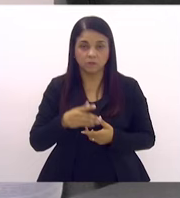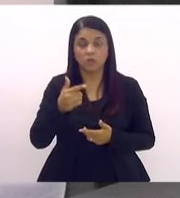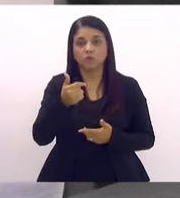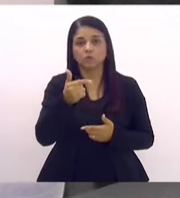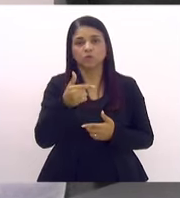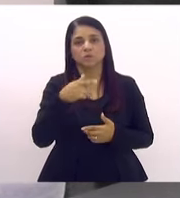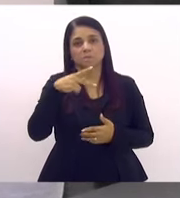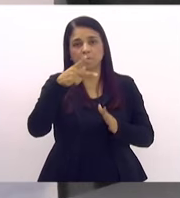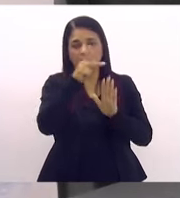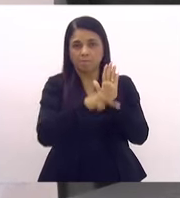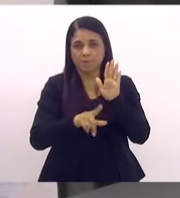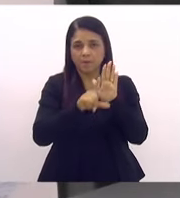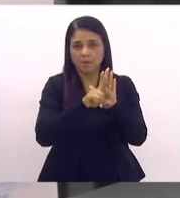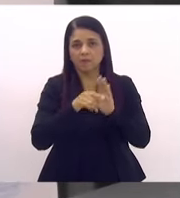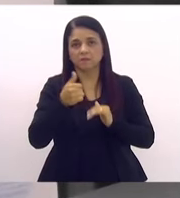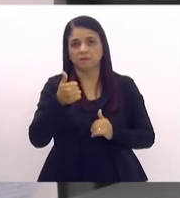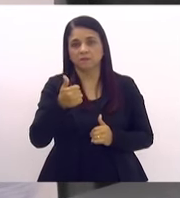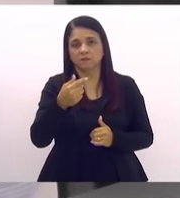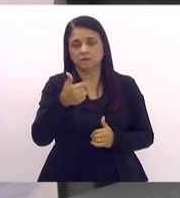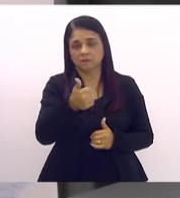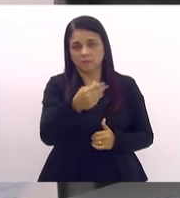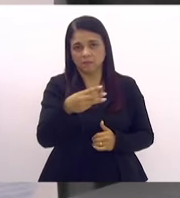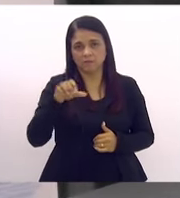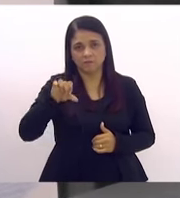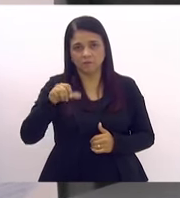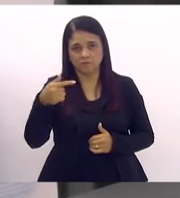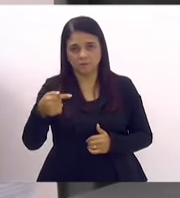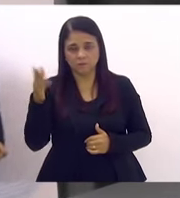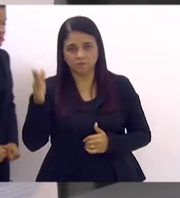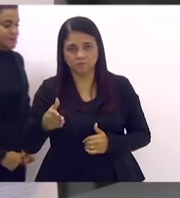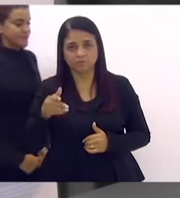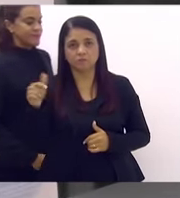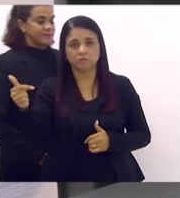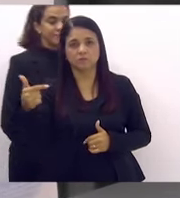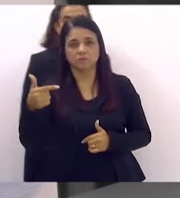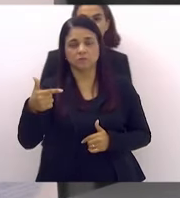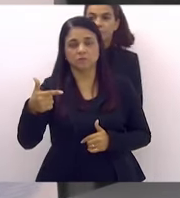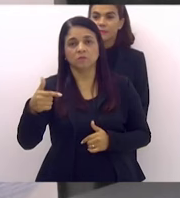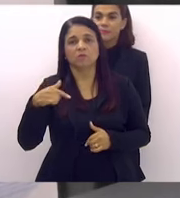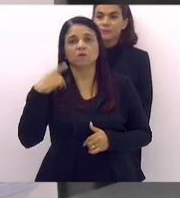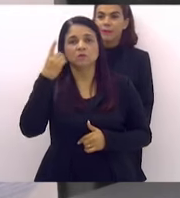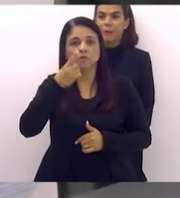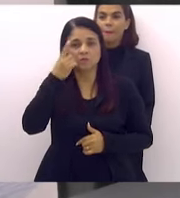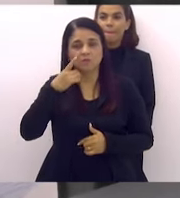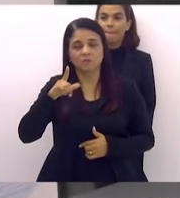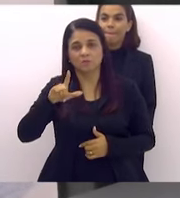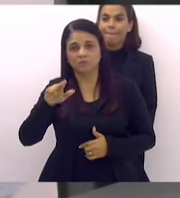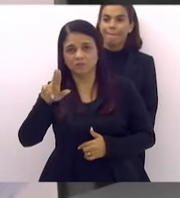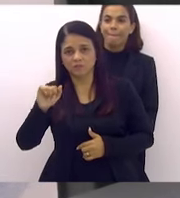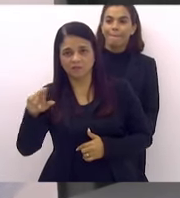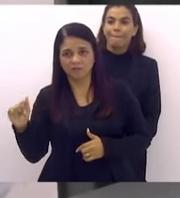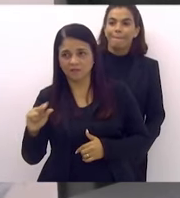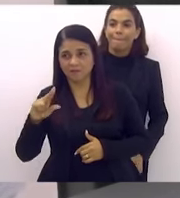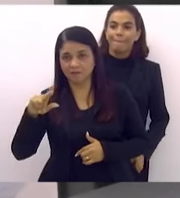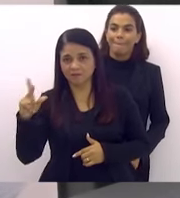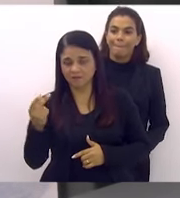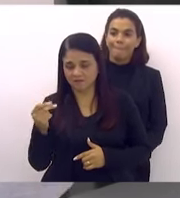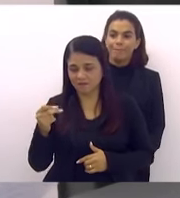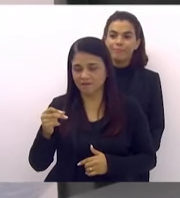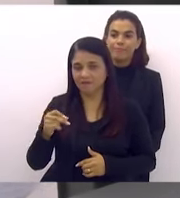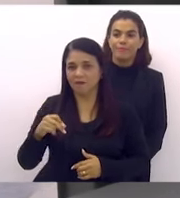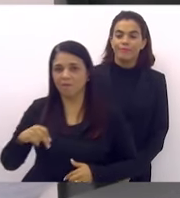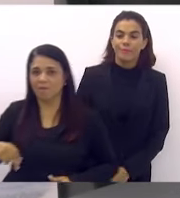pauta, PL 1397-23, de autoria dos deputados Lucinha, Luiz Paulo e Filipinho Raves, que autoriza o